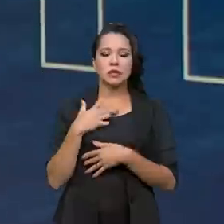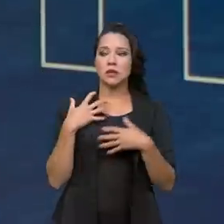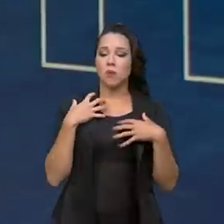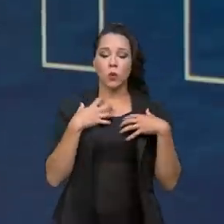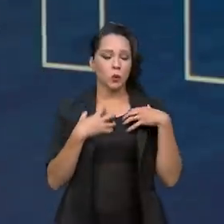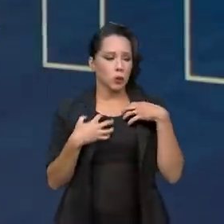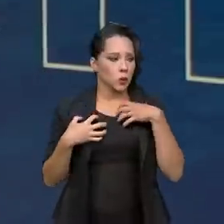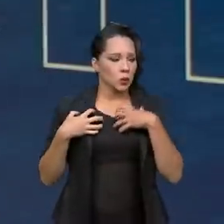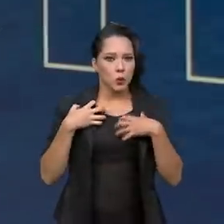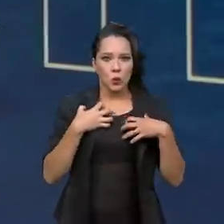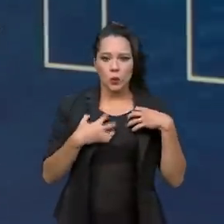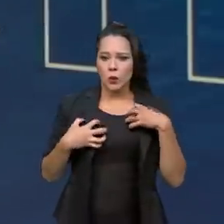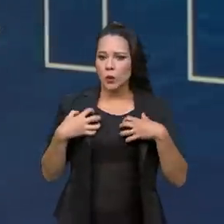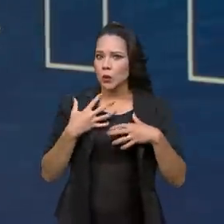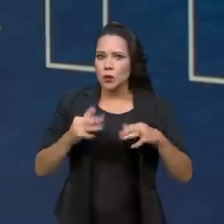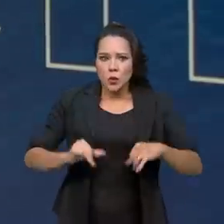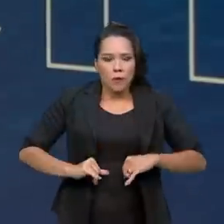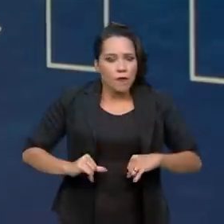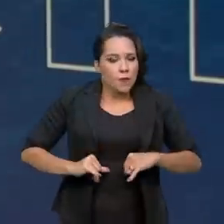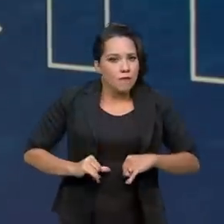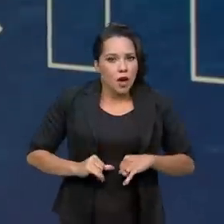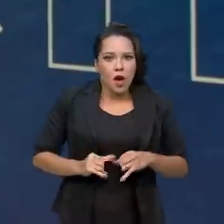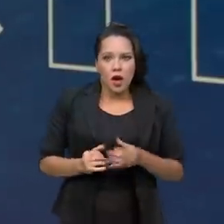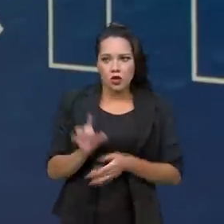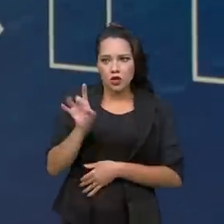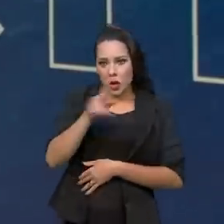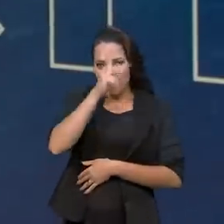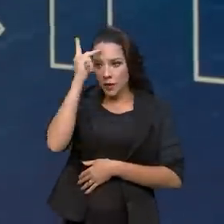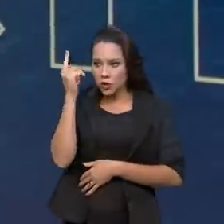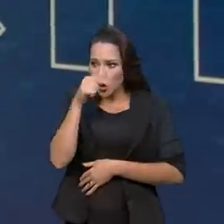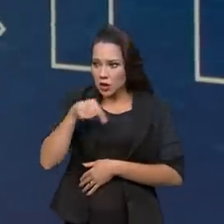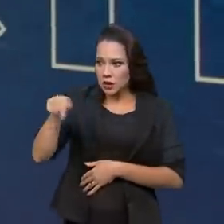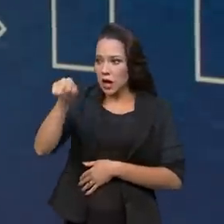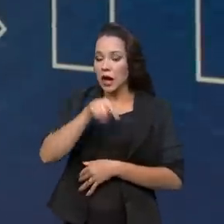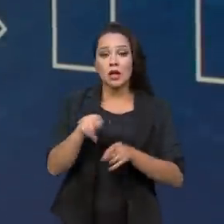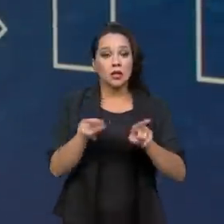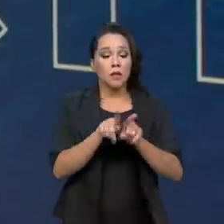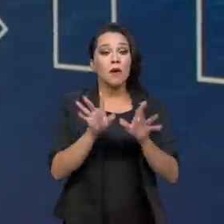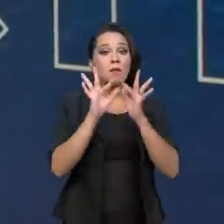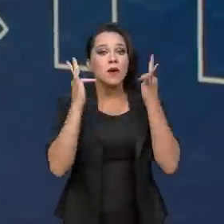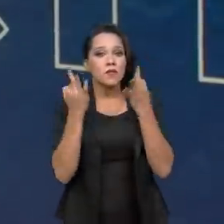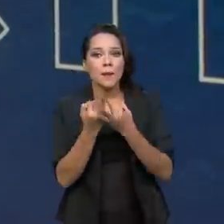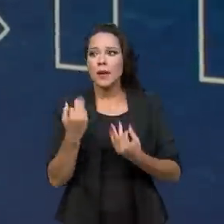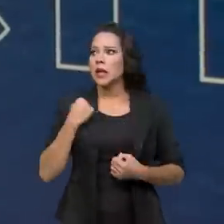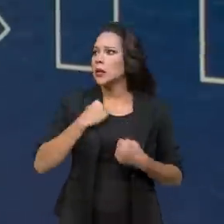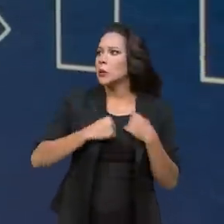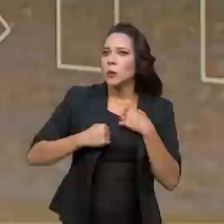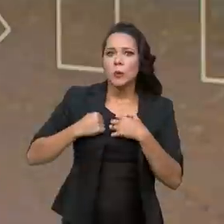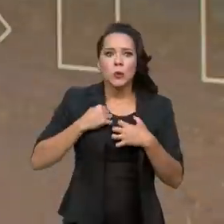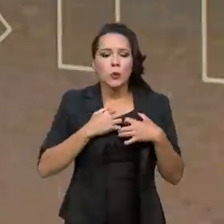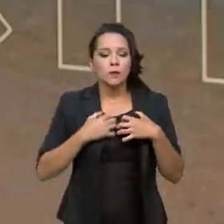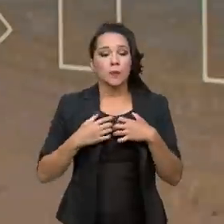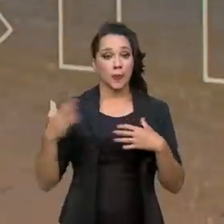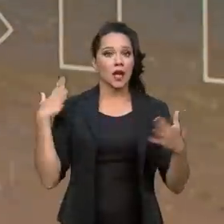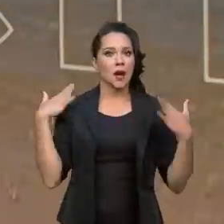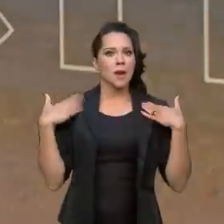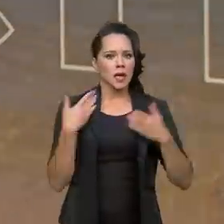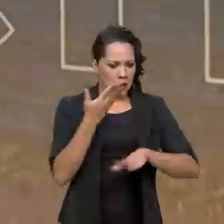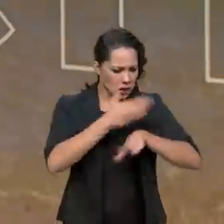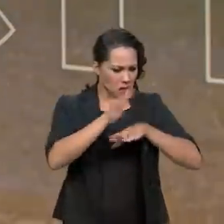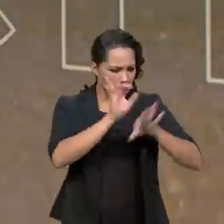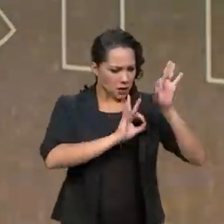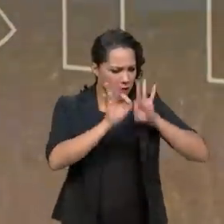tensão, de muito sofrimento, não somente para os envolvidos, mas para as famílias envolvidas. E a Marinha, ela se